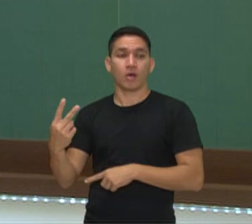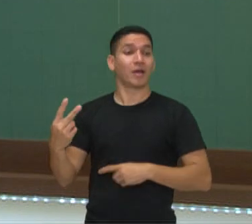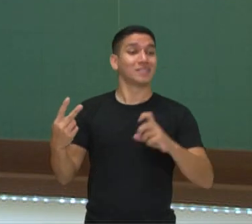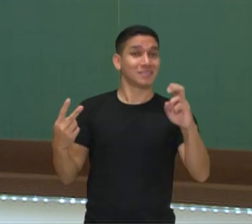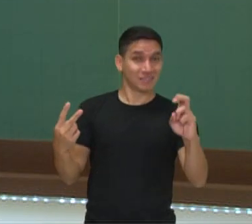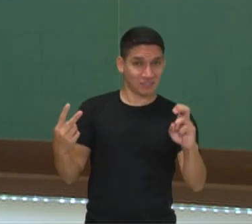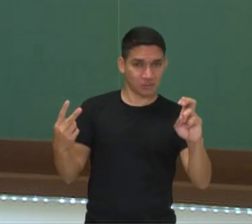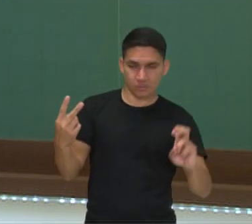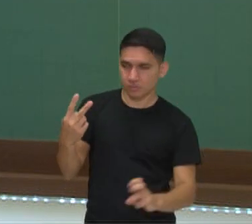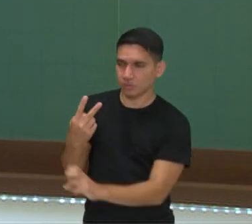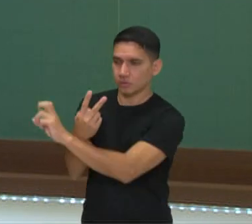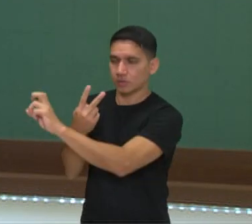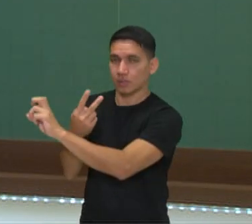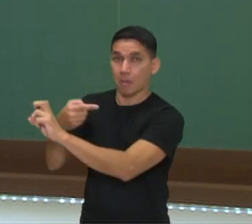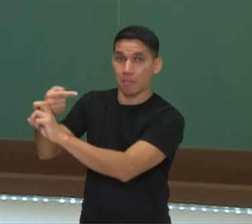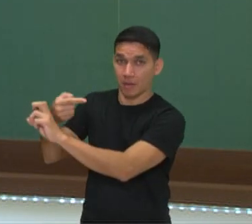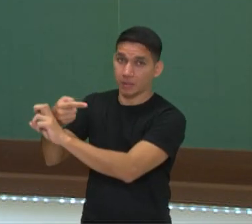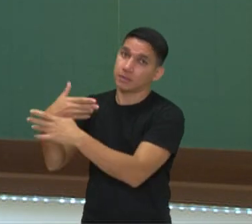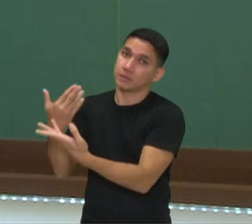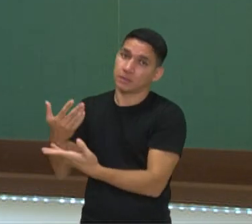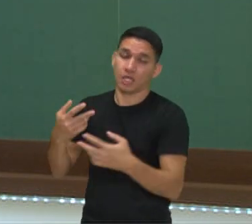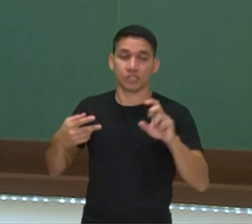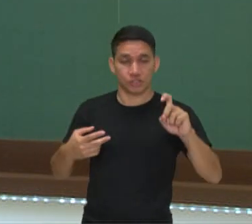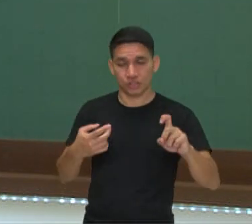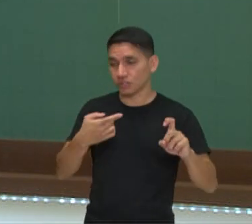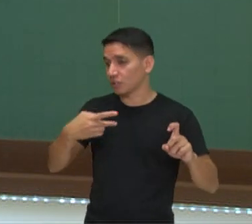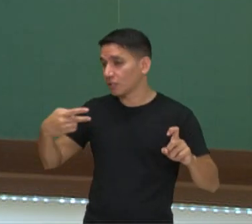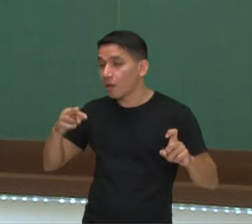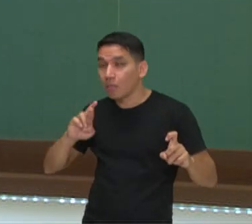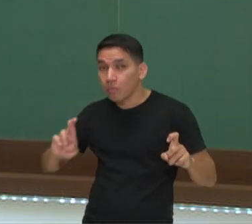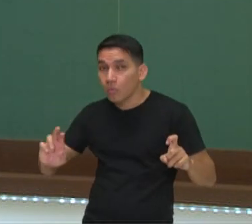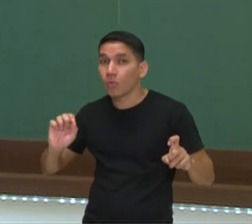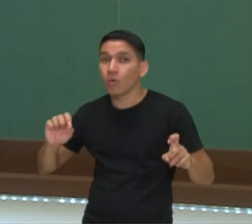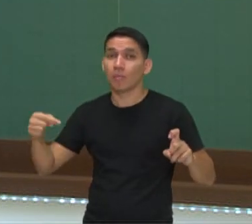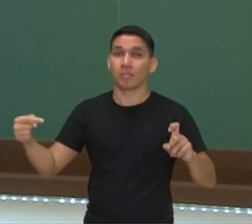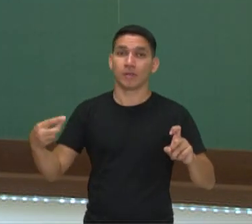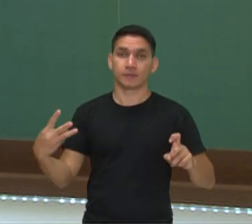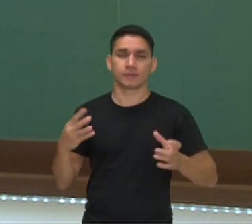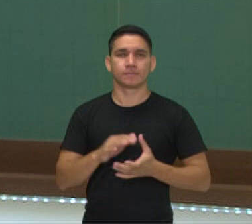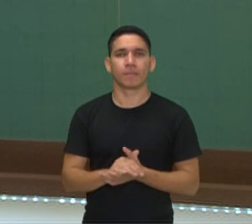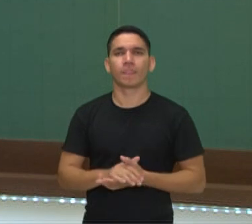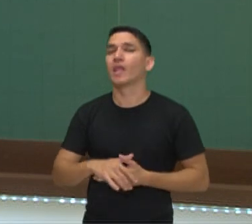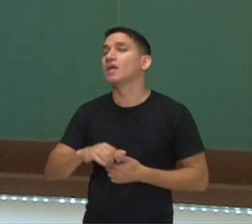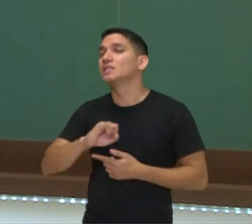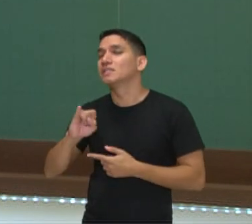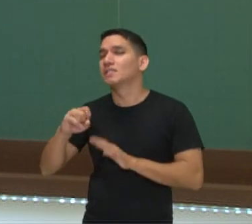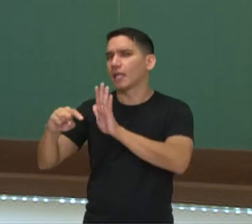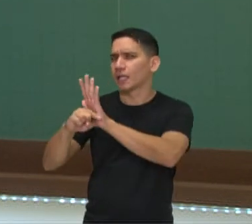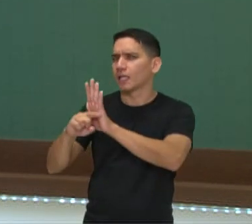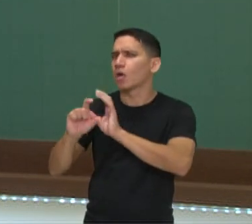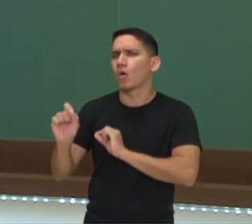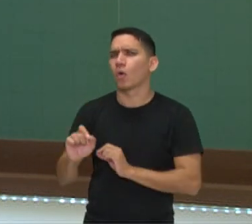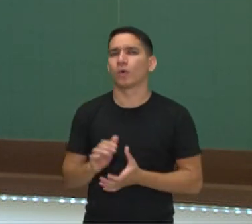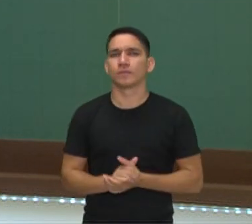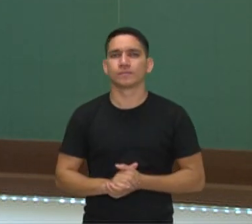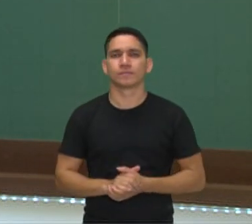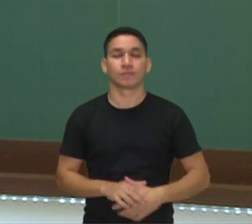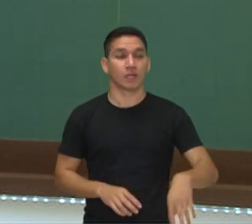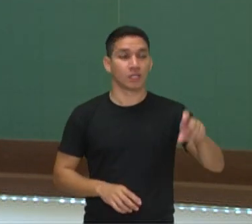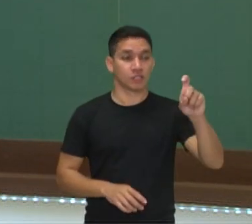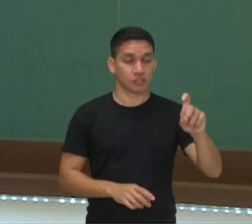passa subtraindo, solução x igual a menos 3. E quando a resposta é negativa, passo mais